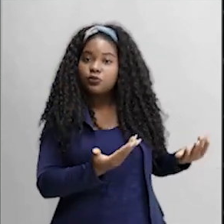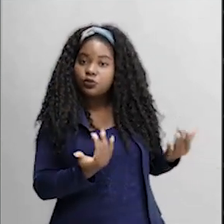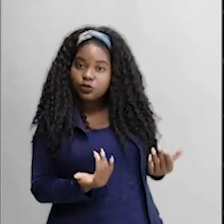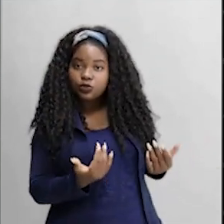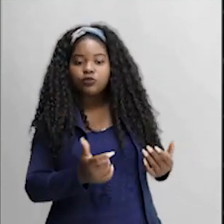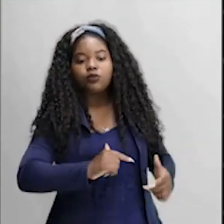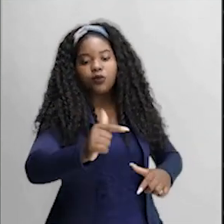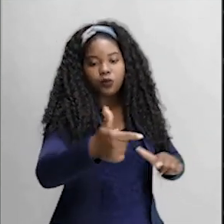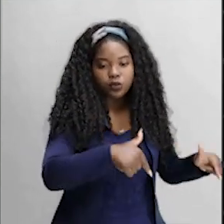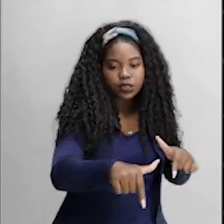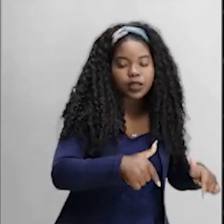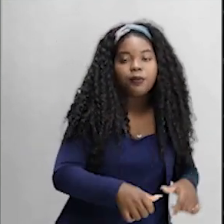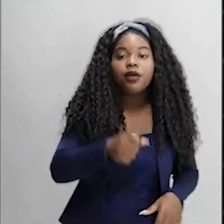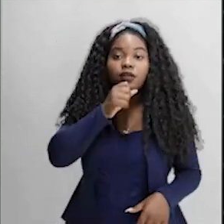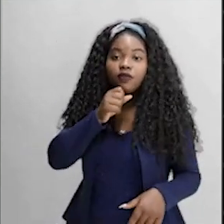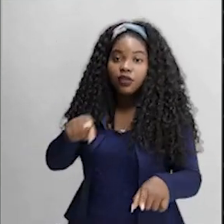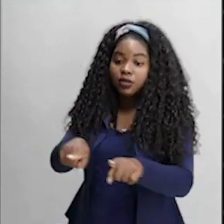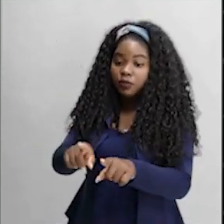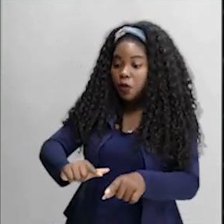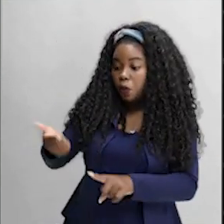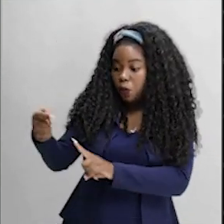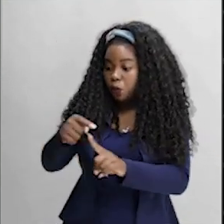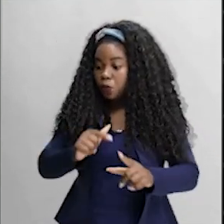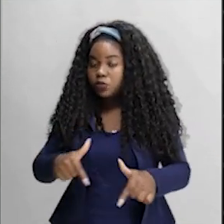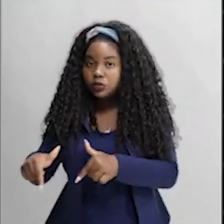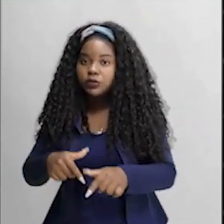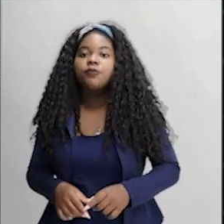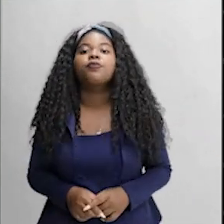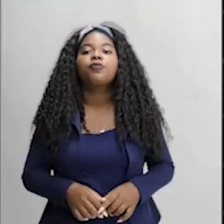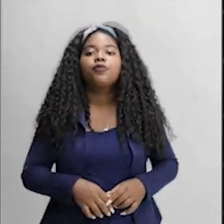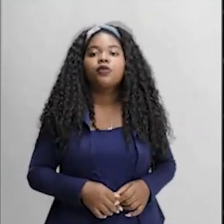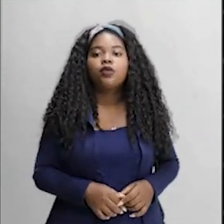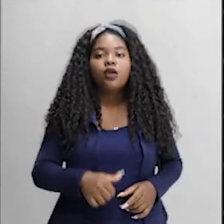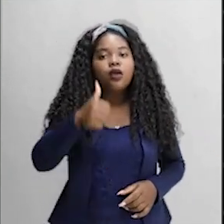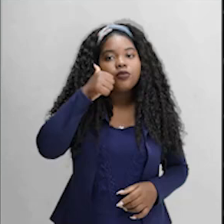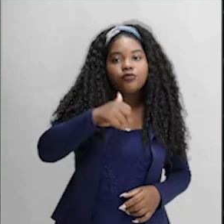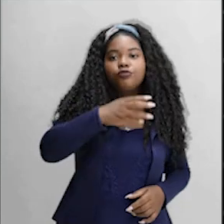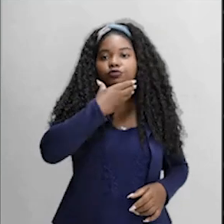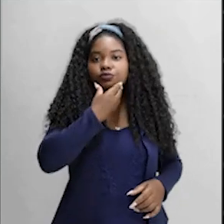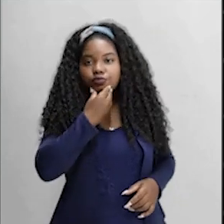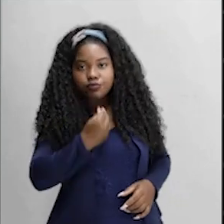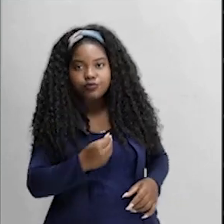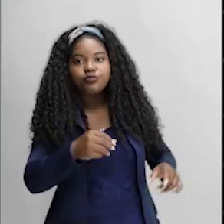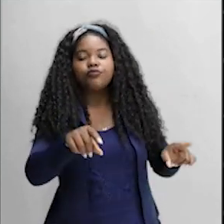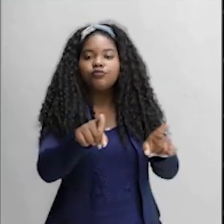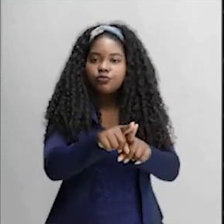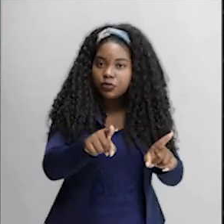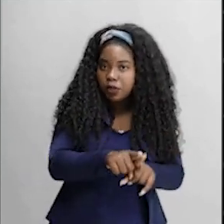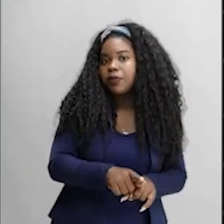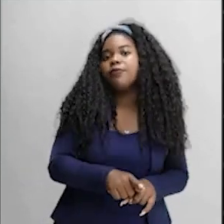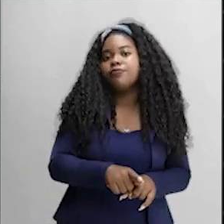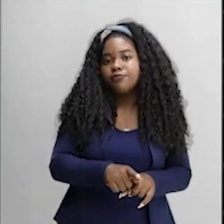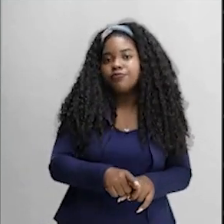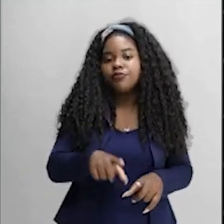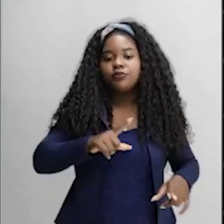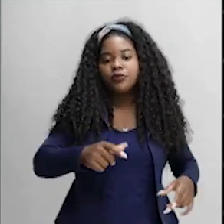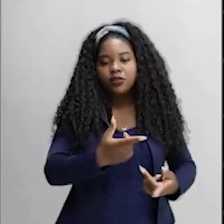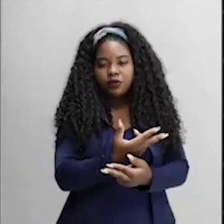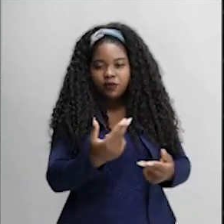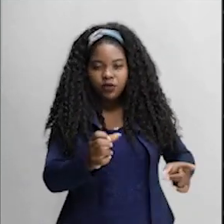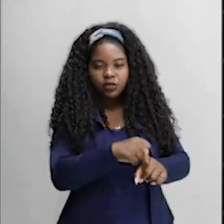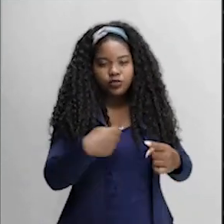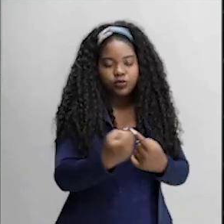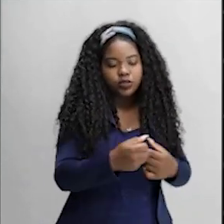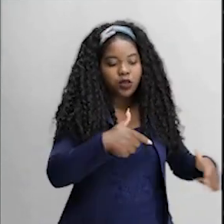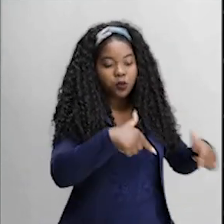também é um elemento biológico e que pertence à natureza. Gênero. Masculino e feminino. Então, existe, por exemplo, em muitas sociedades o